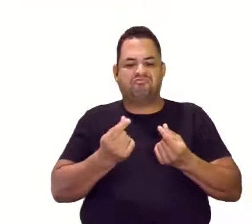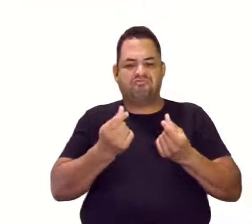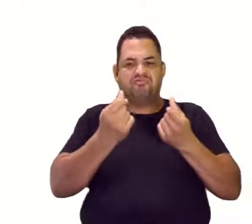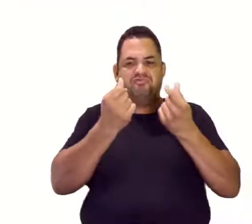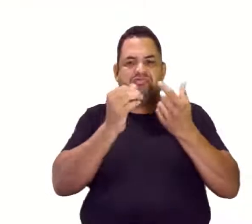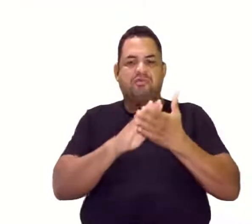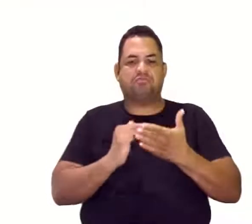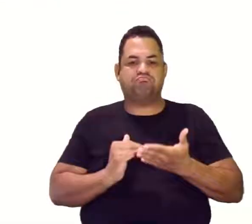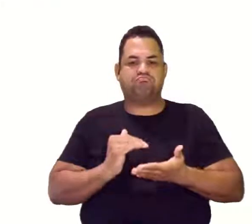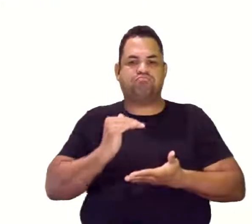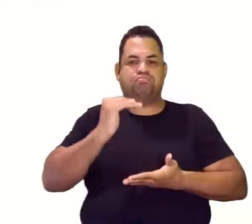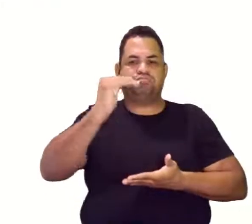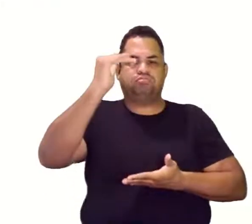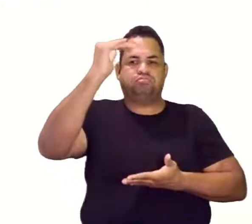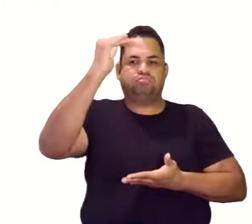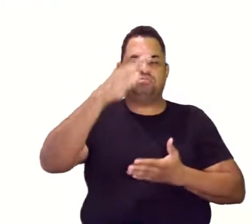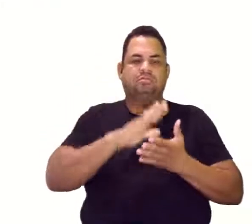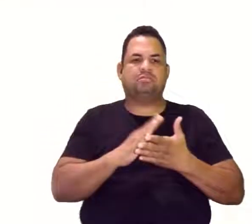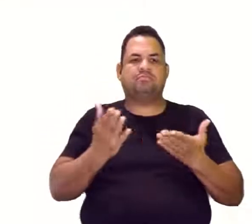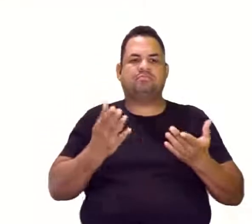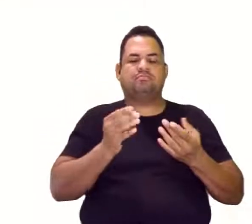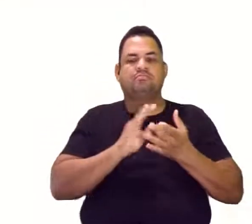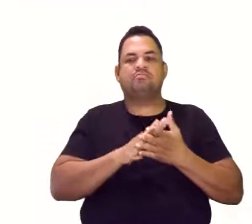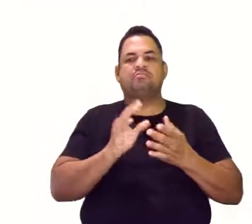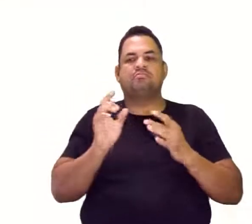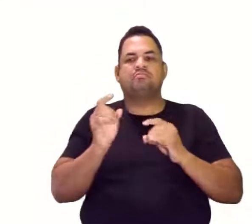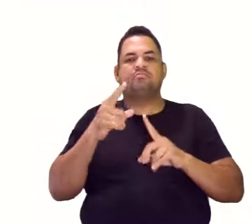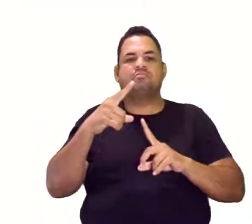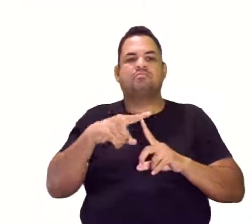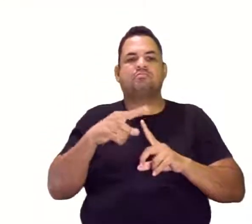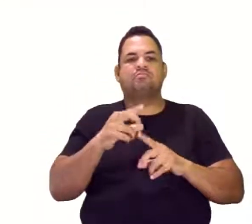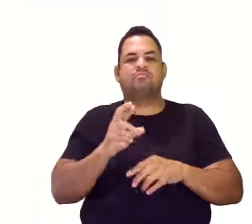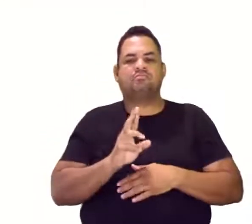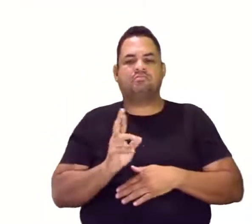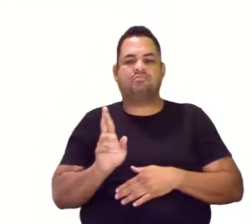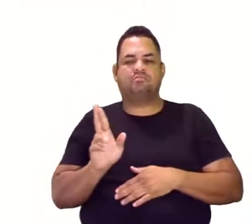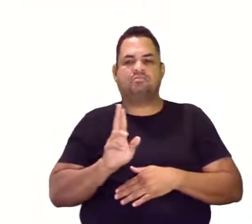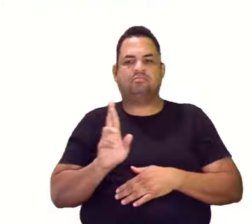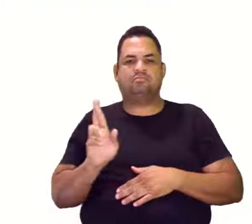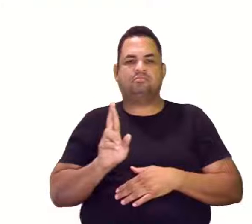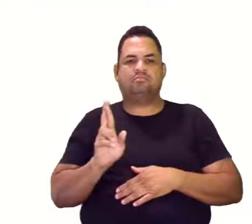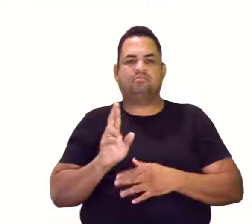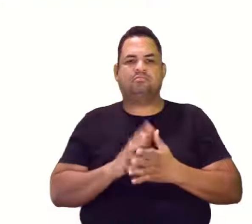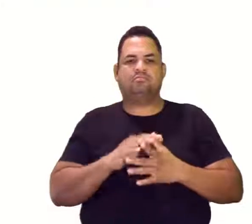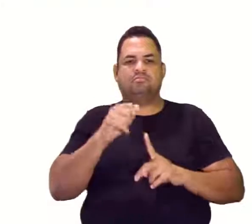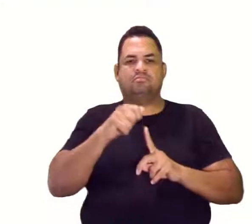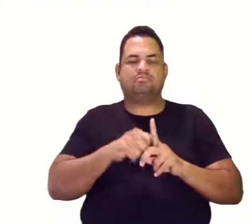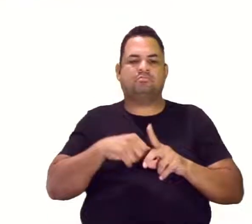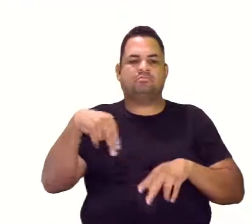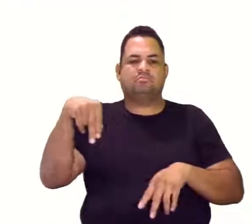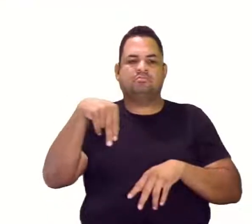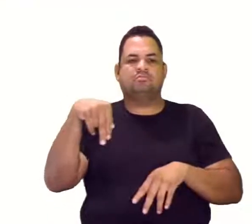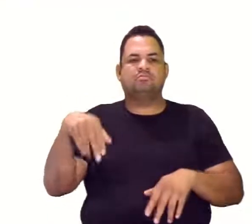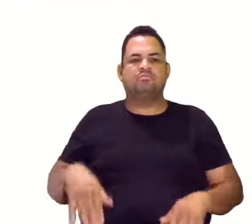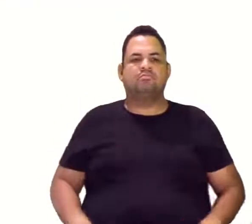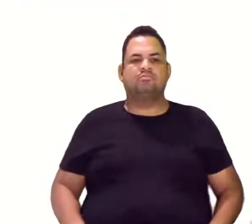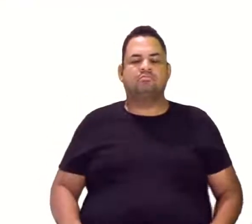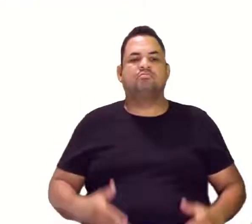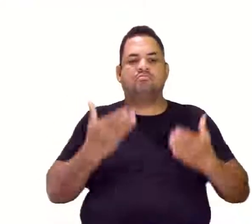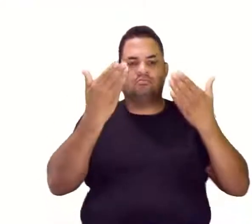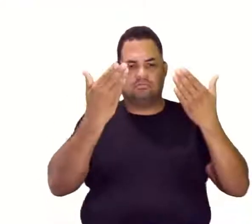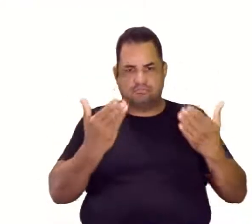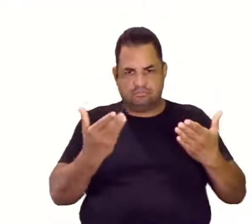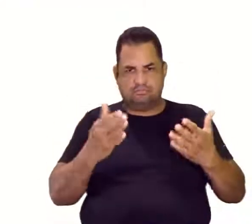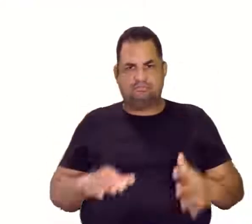maior arrecadação em espécies, em real, no mês de novembro.